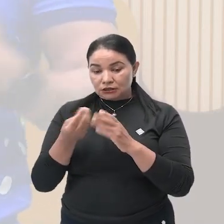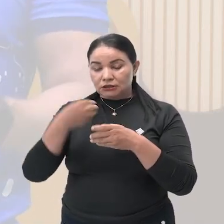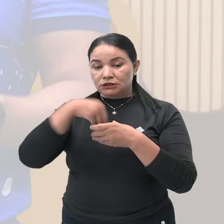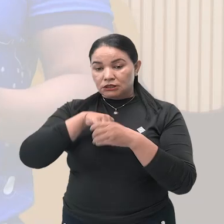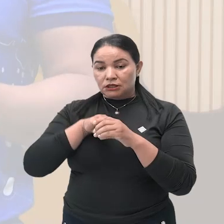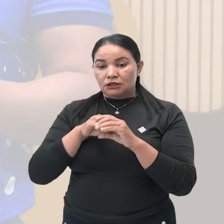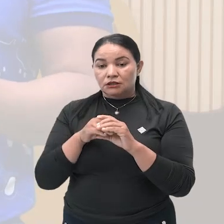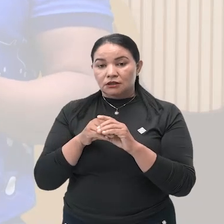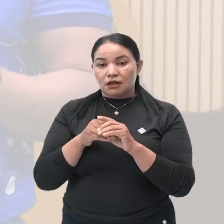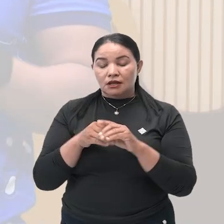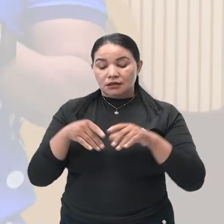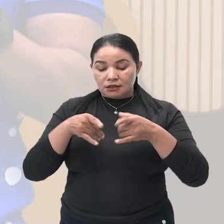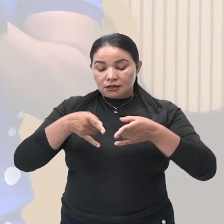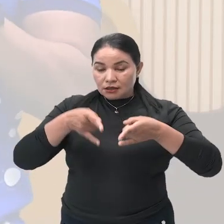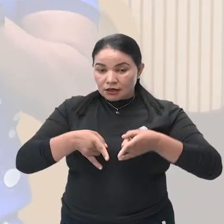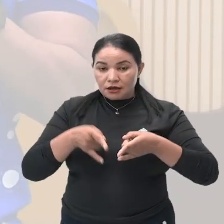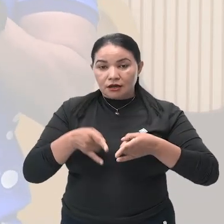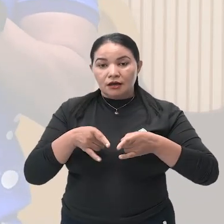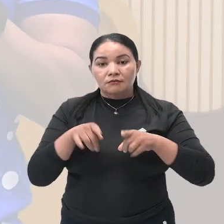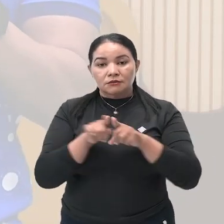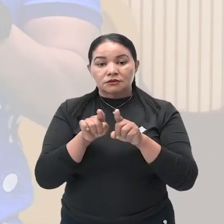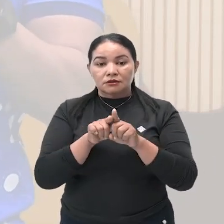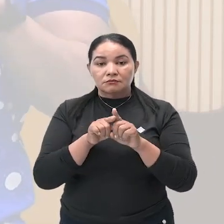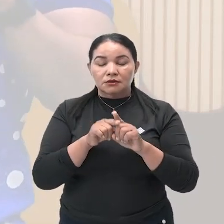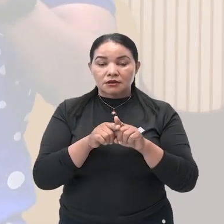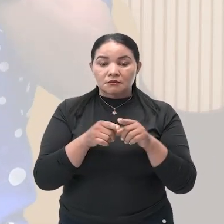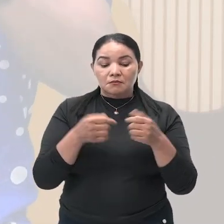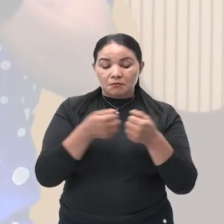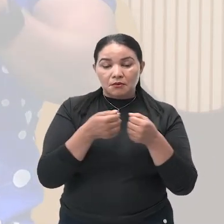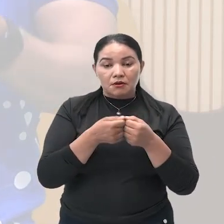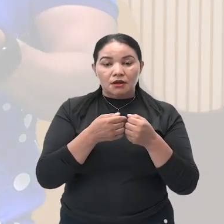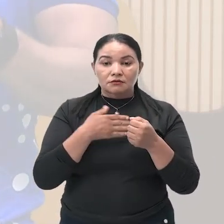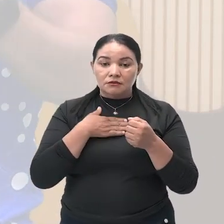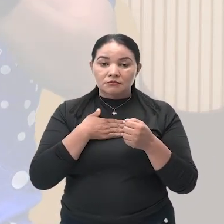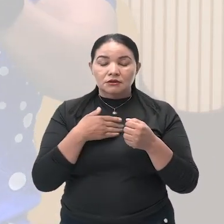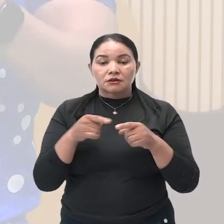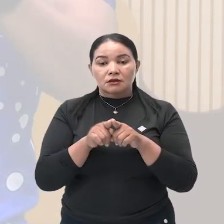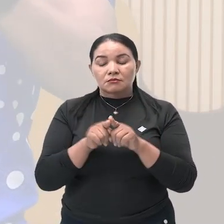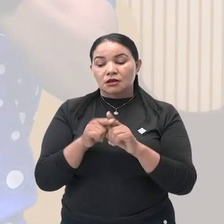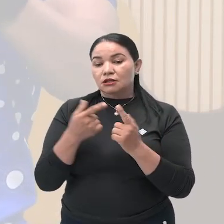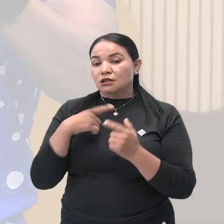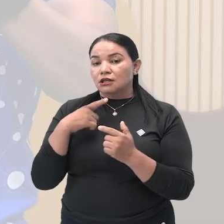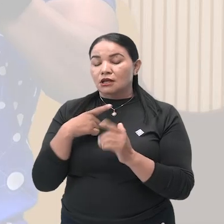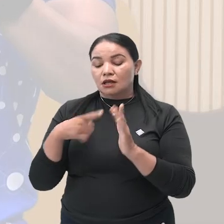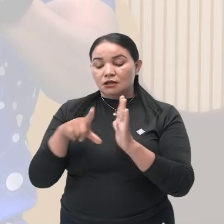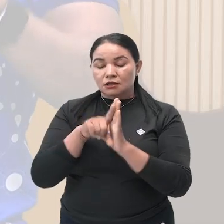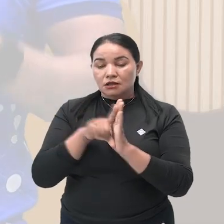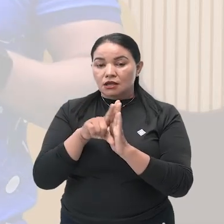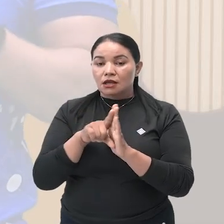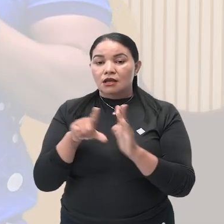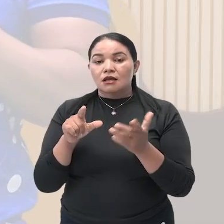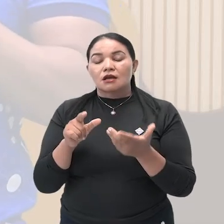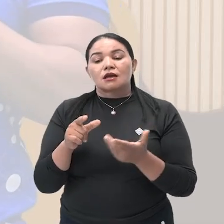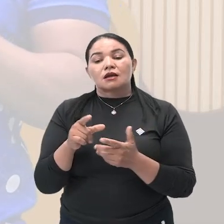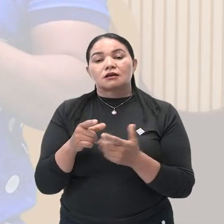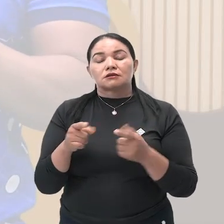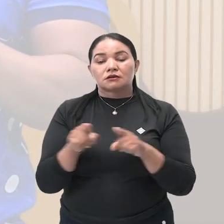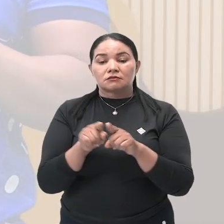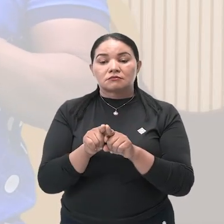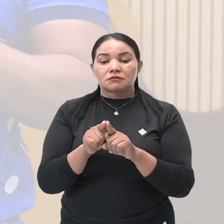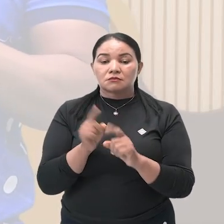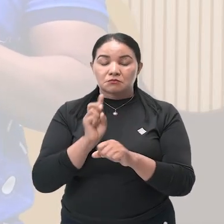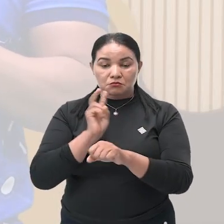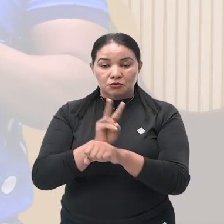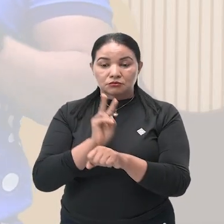meu quarto ao lado da minha cama, né? Então, essa relação mudou muito. Temos leis que protegem os animais, isso também é um ponto muito